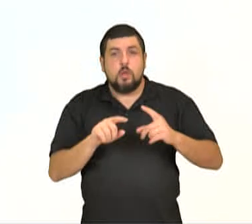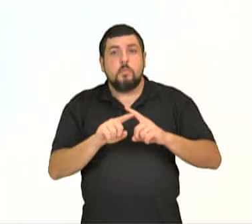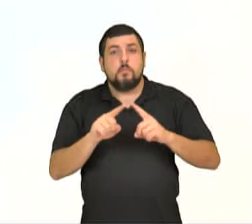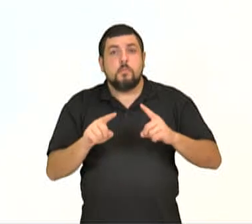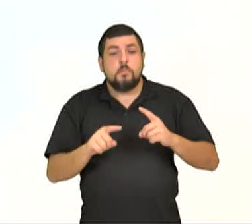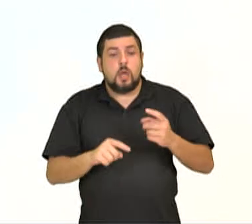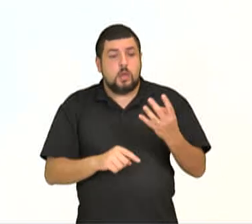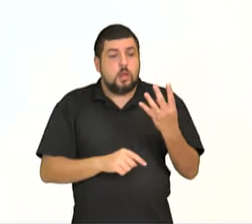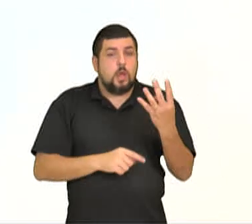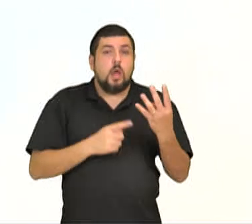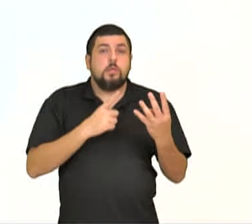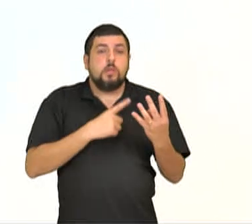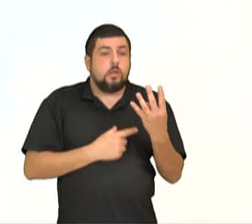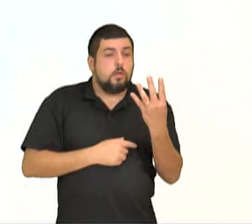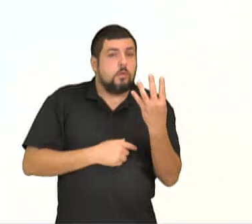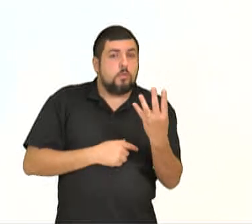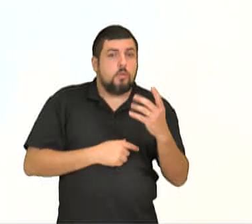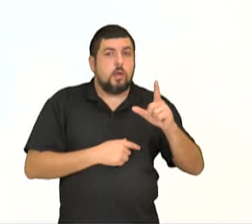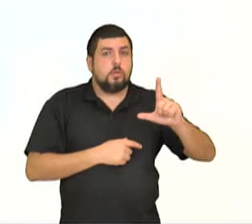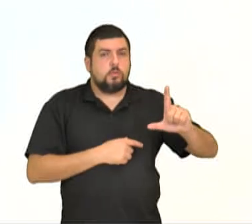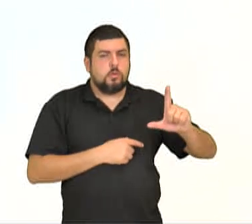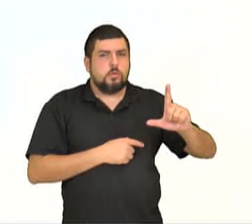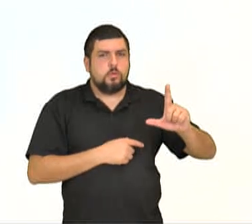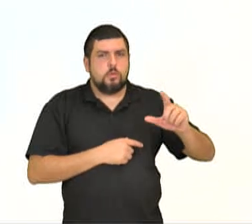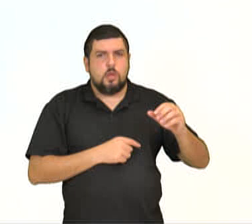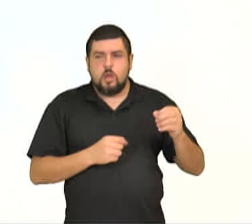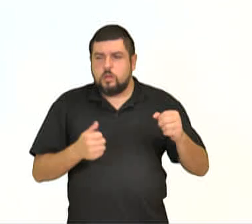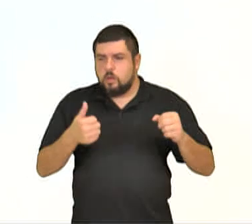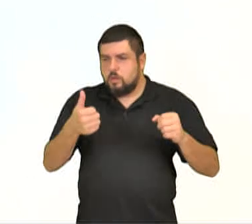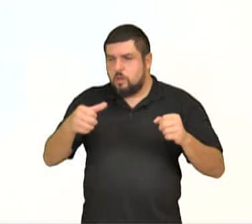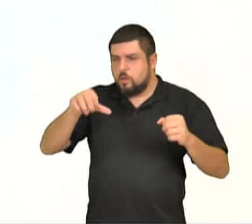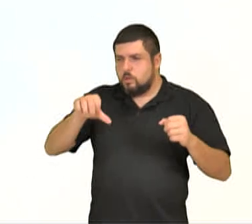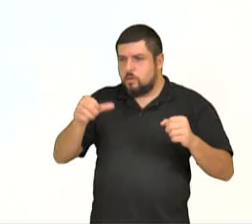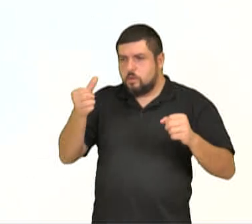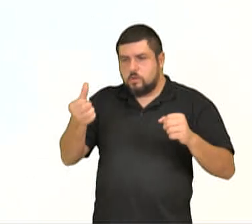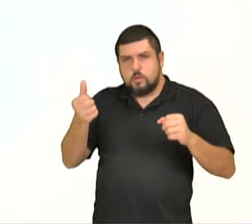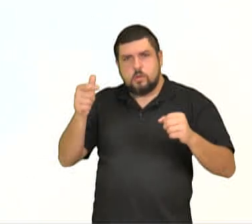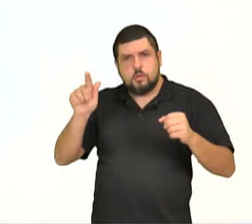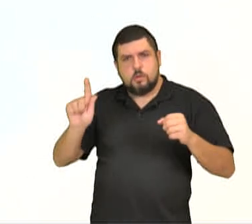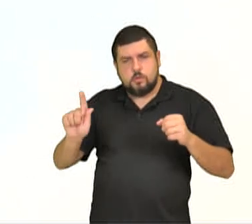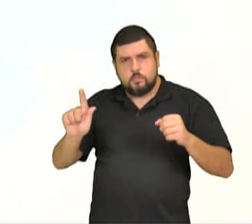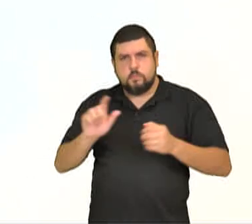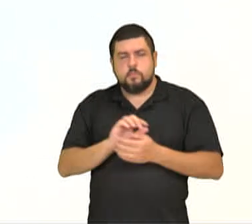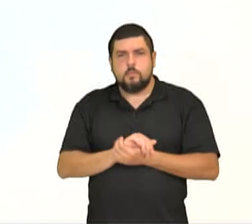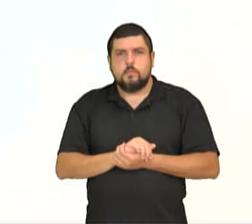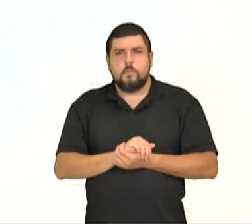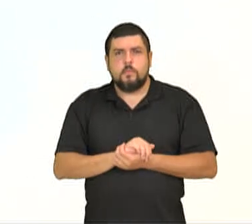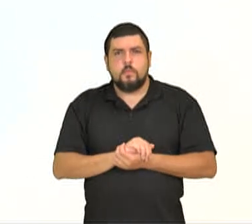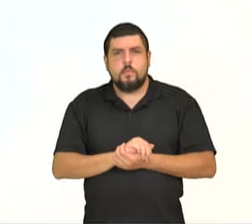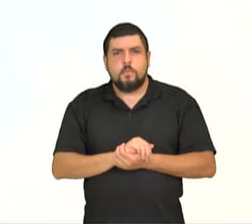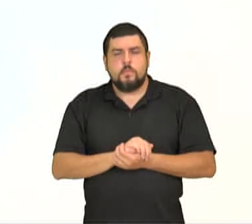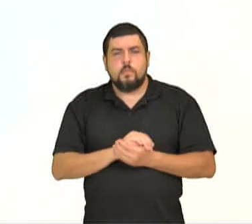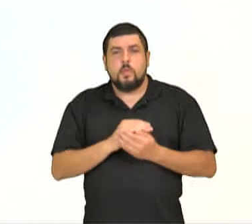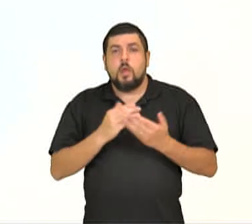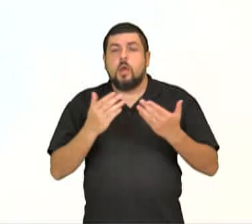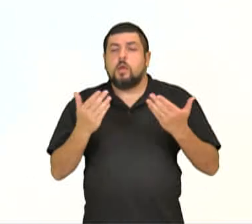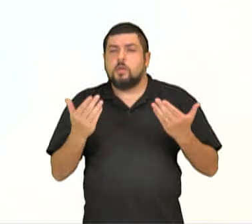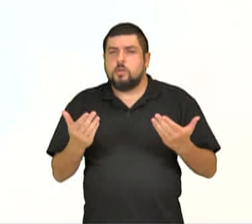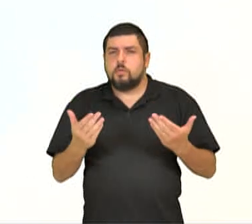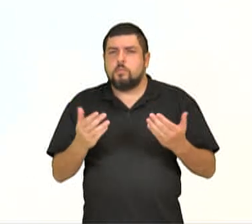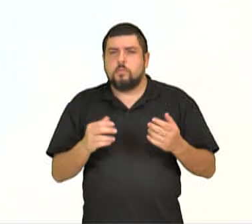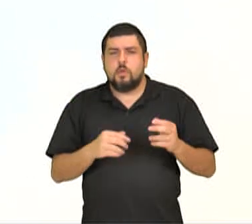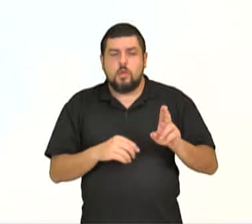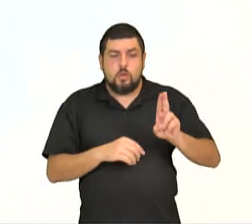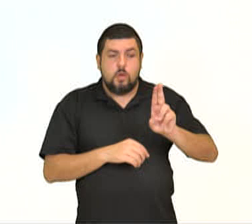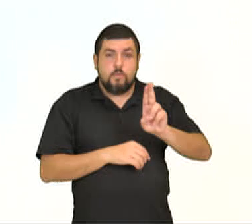de solução desse ácido a 196 gramas por litro. Levando em conta que ele usará 2 litros